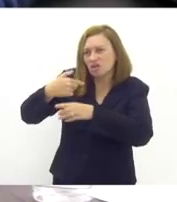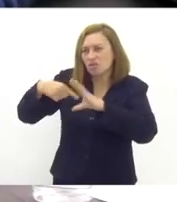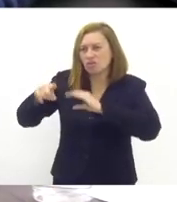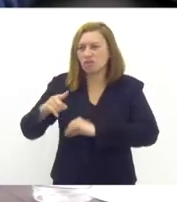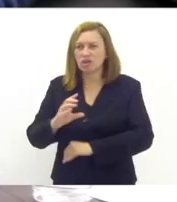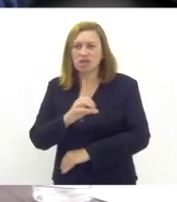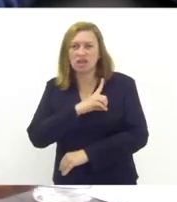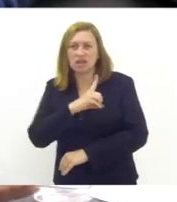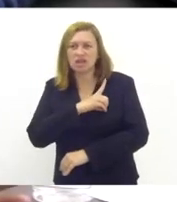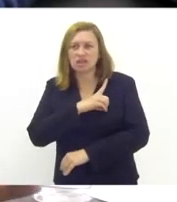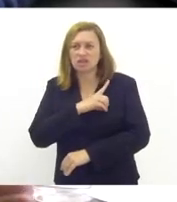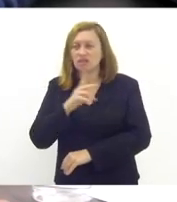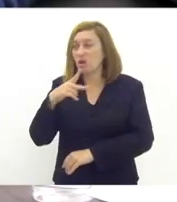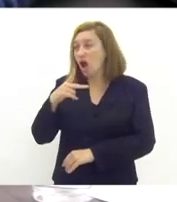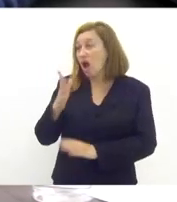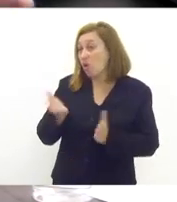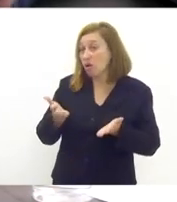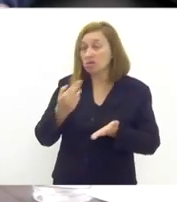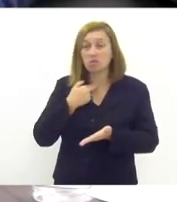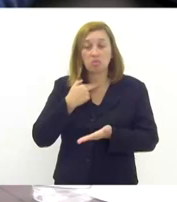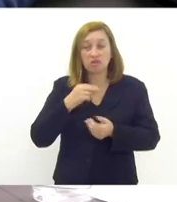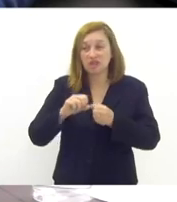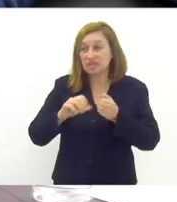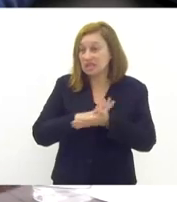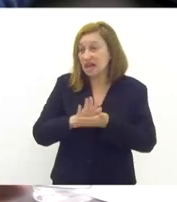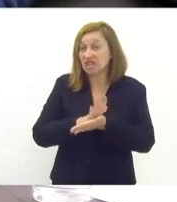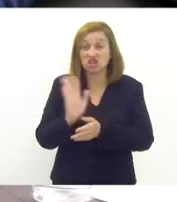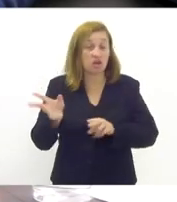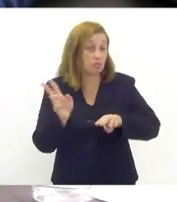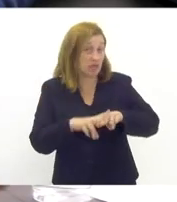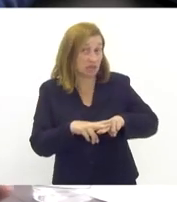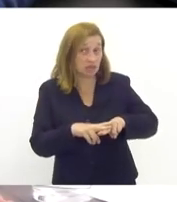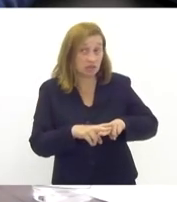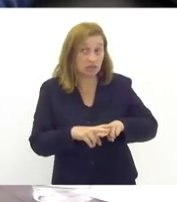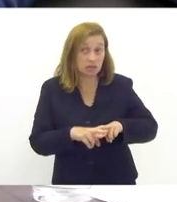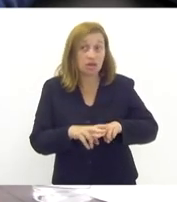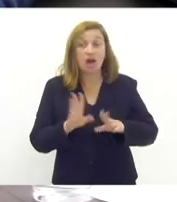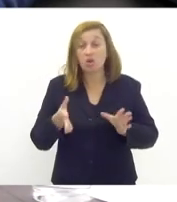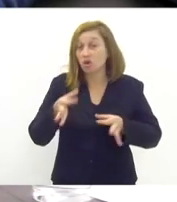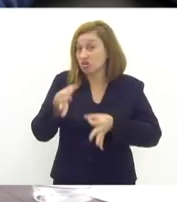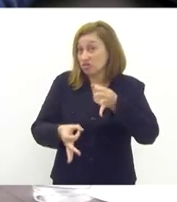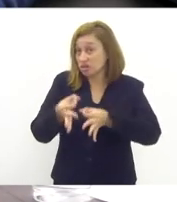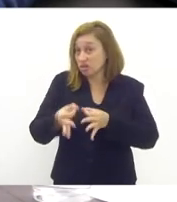não, agora a gente não pode fazer nada porque já está em prisão preventiva. Agora com a justiça.